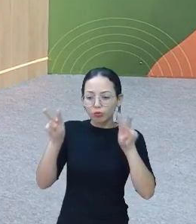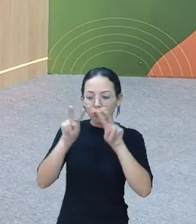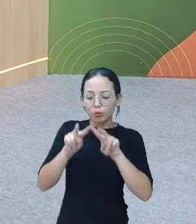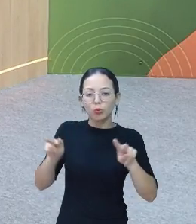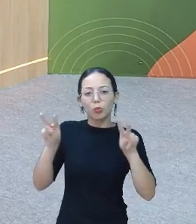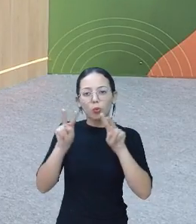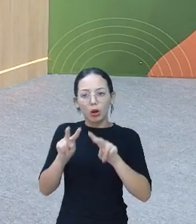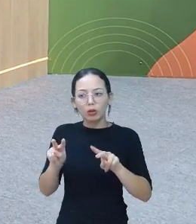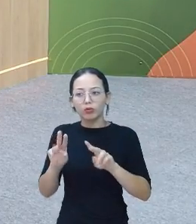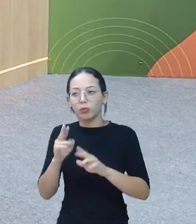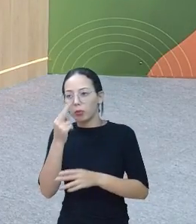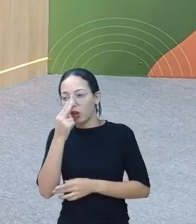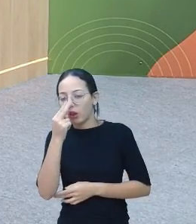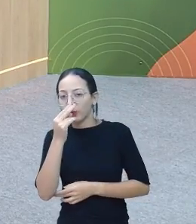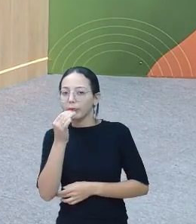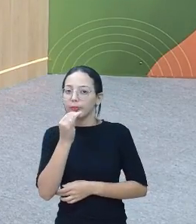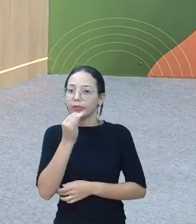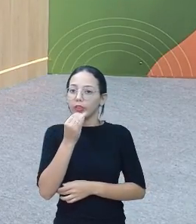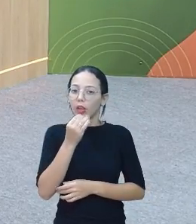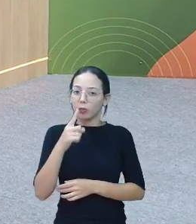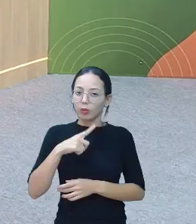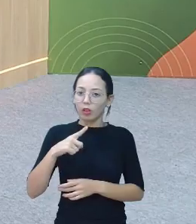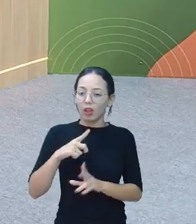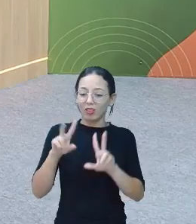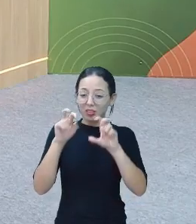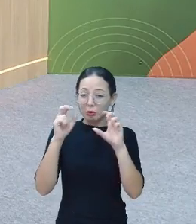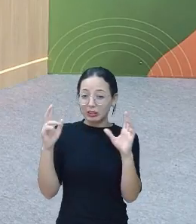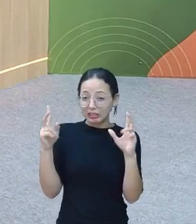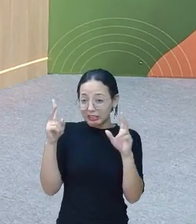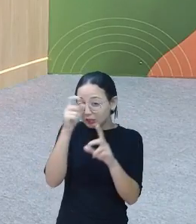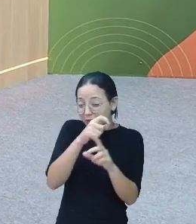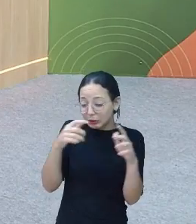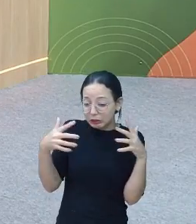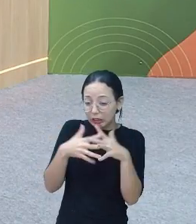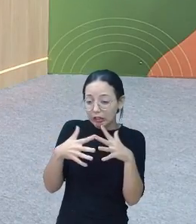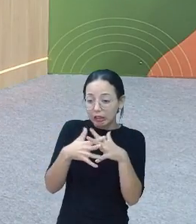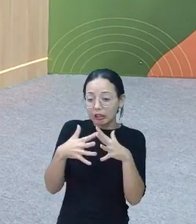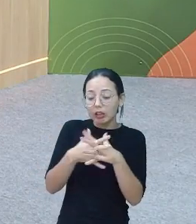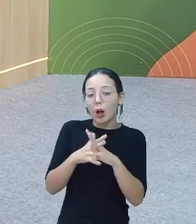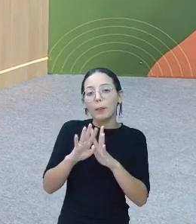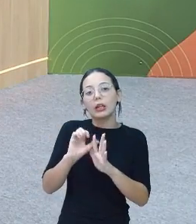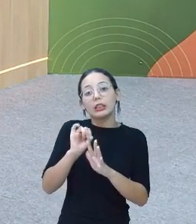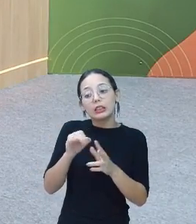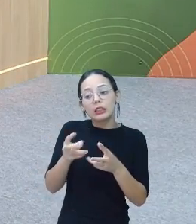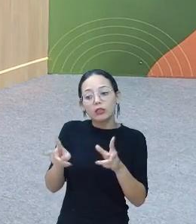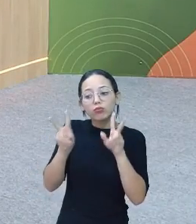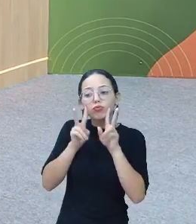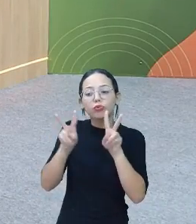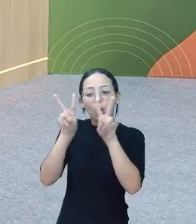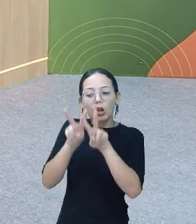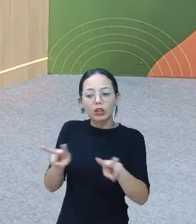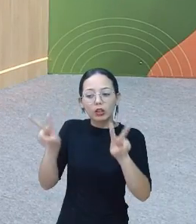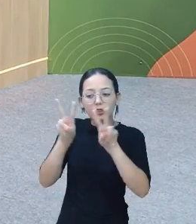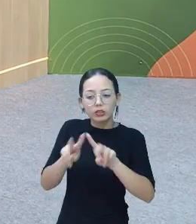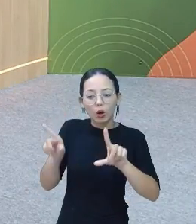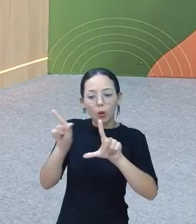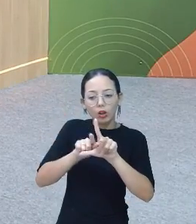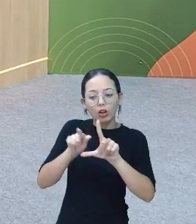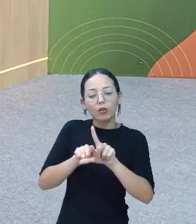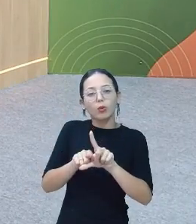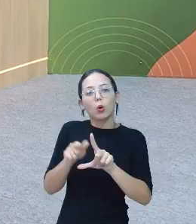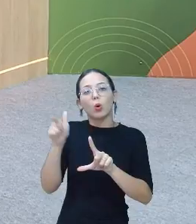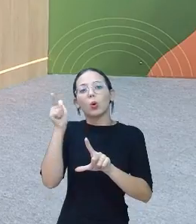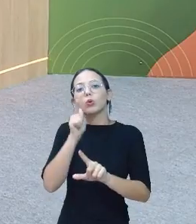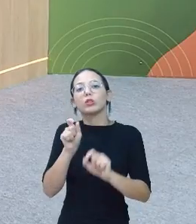certo? Então, por mais complexo que seja um tema, se você analisar através de um gráfico, é bem provável que você consiga